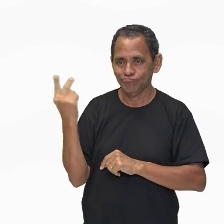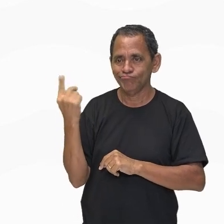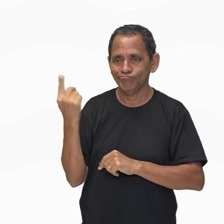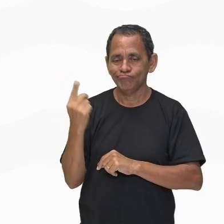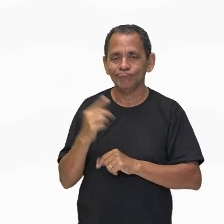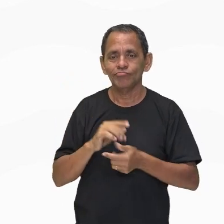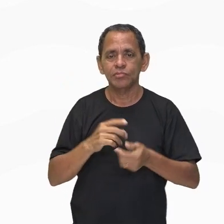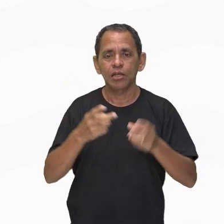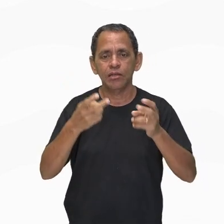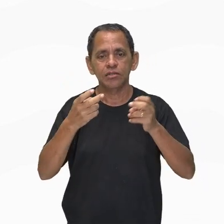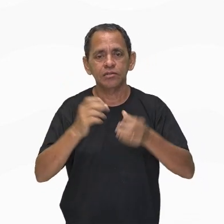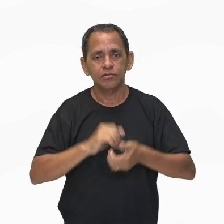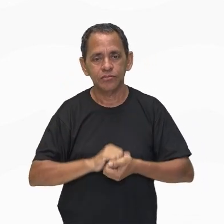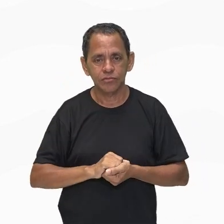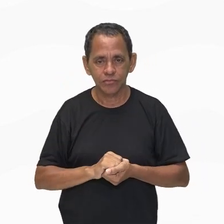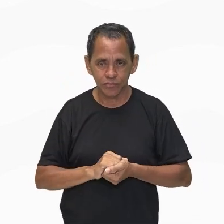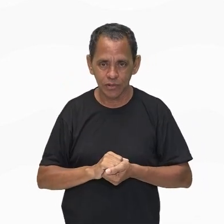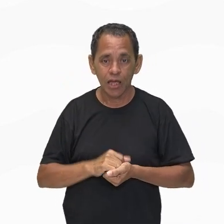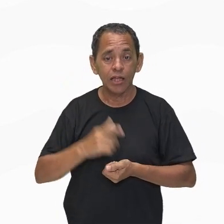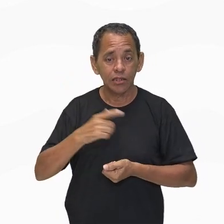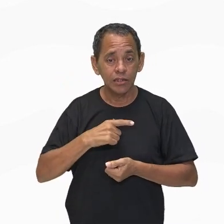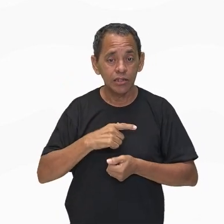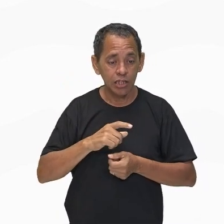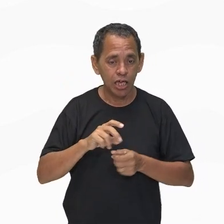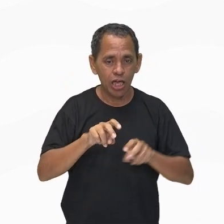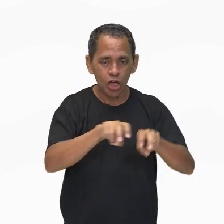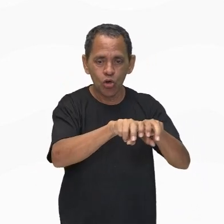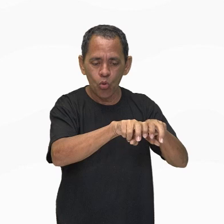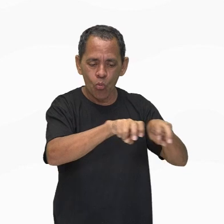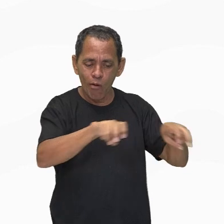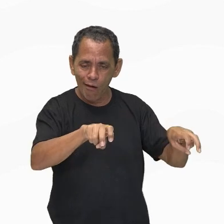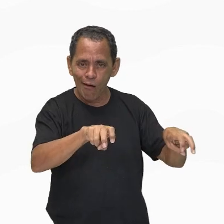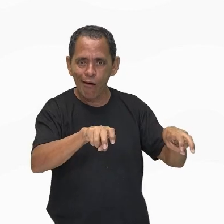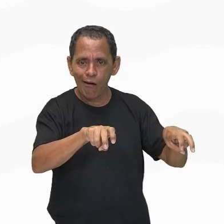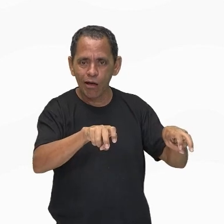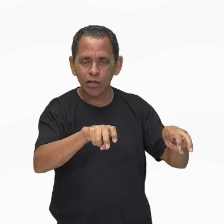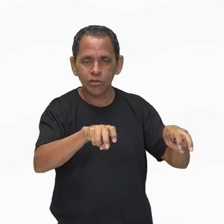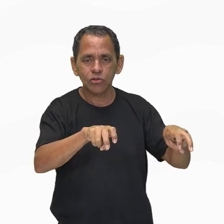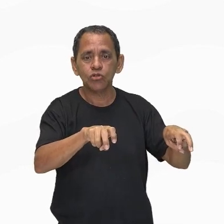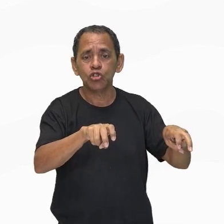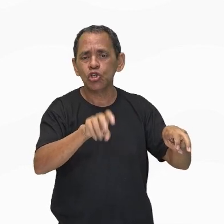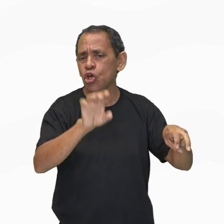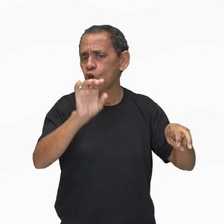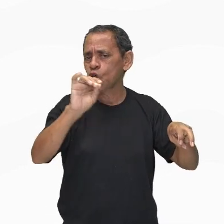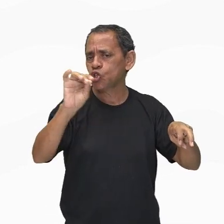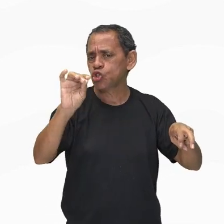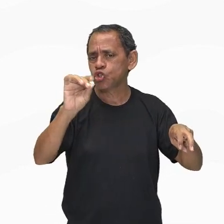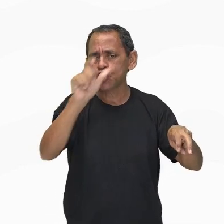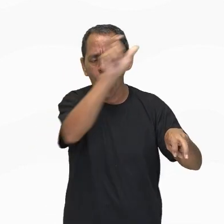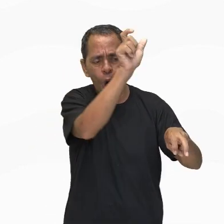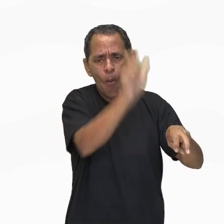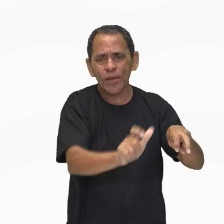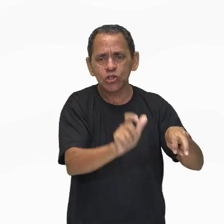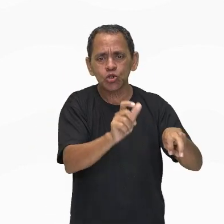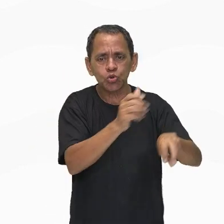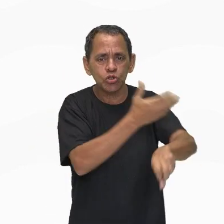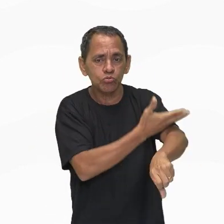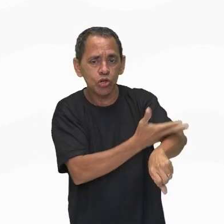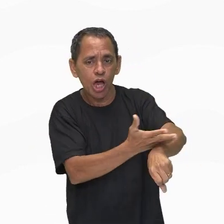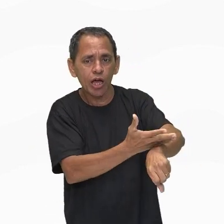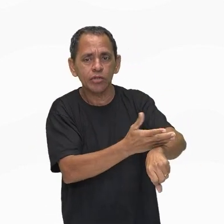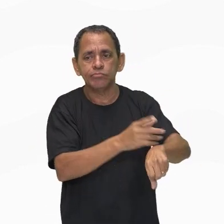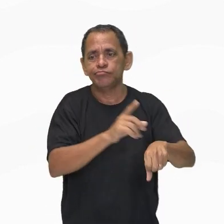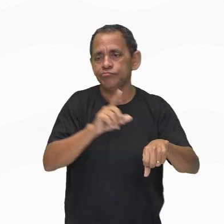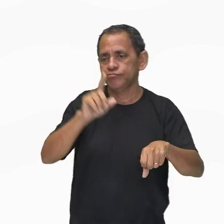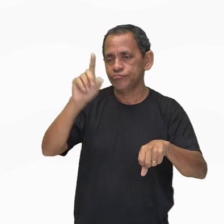escrito white only, que quer dizer somente brancos. E do lado direito, na nossa